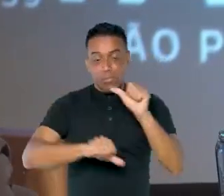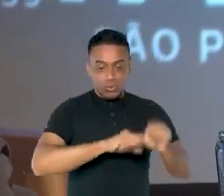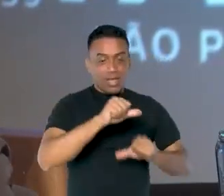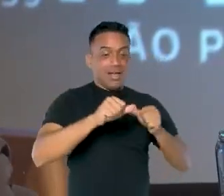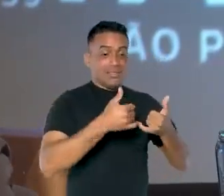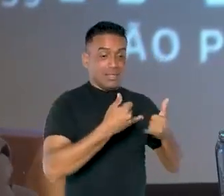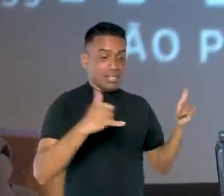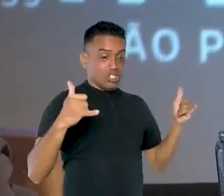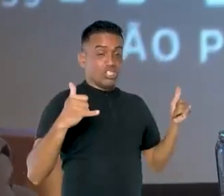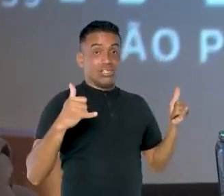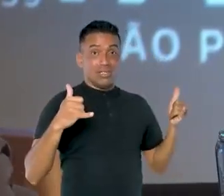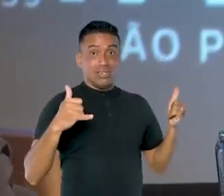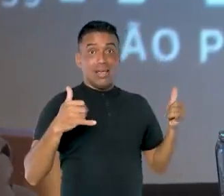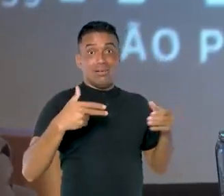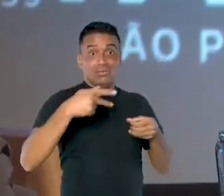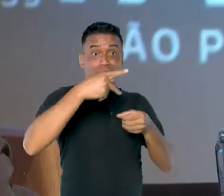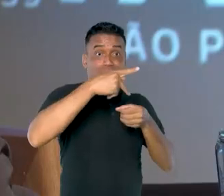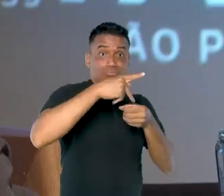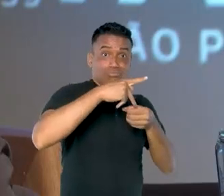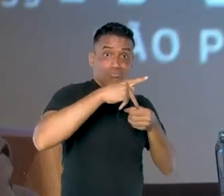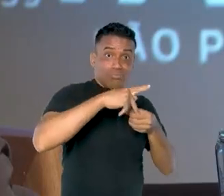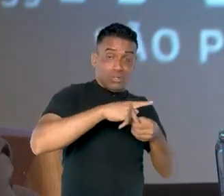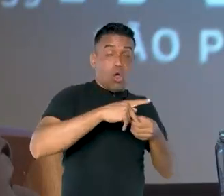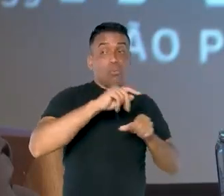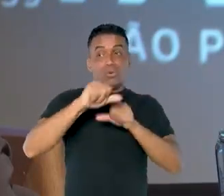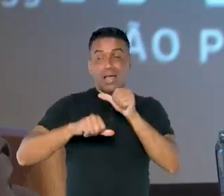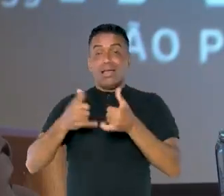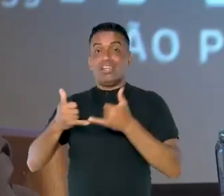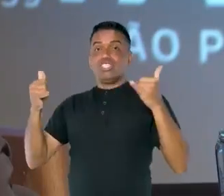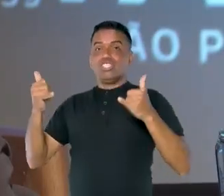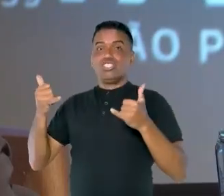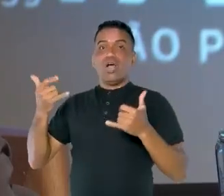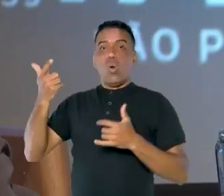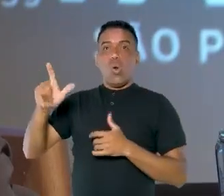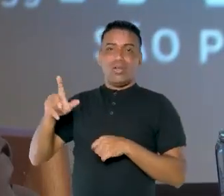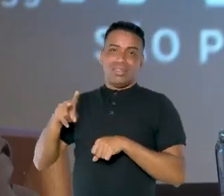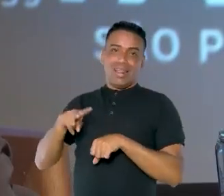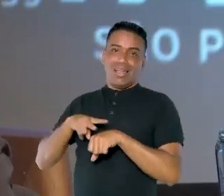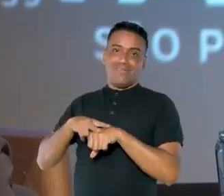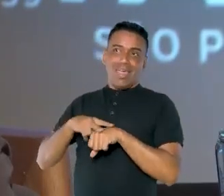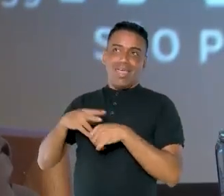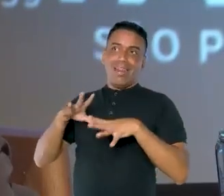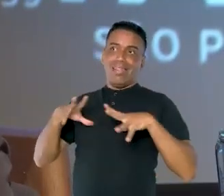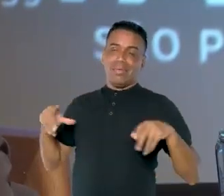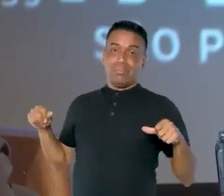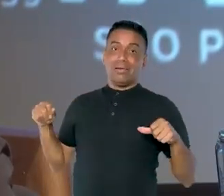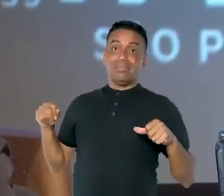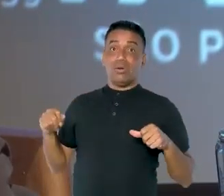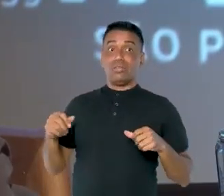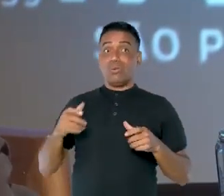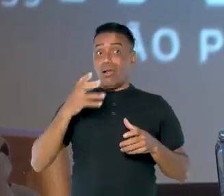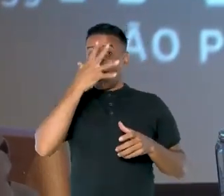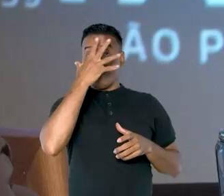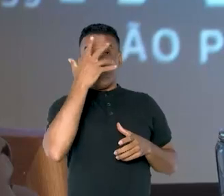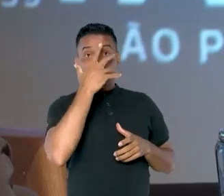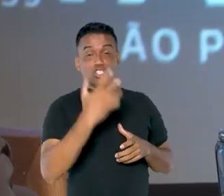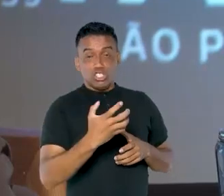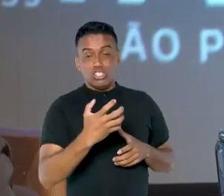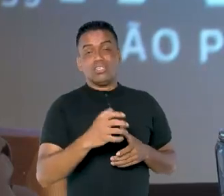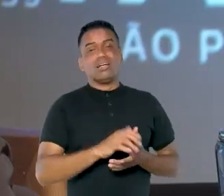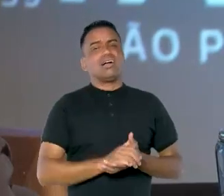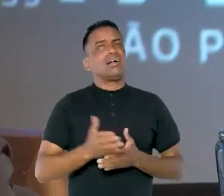energética. Mas eles têm um certo fetiche pelo petróleo. Me lembro quando surgiu o